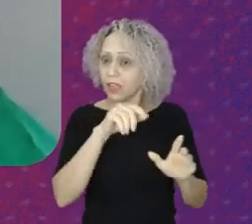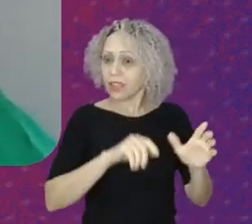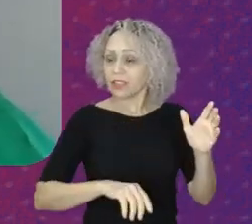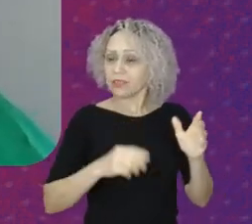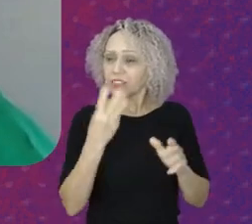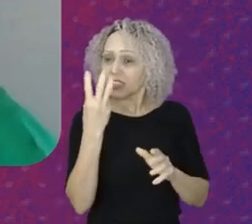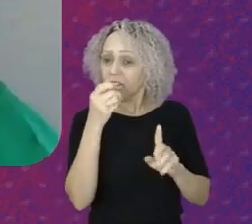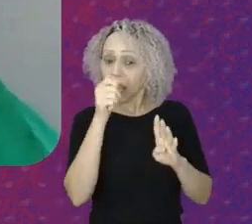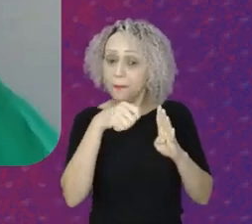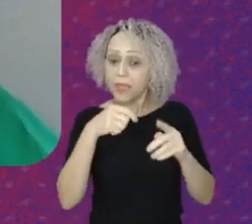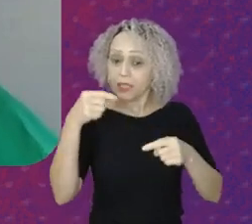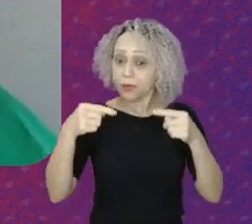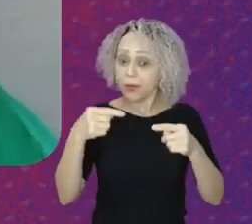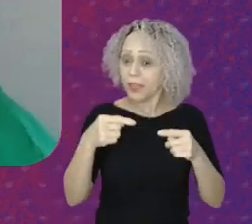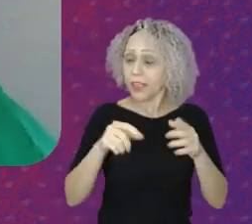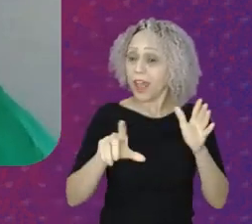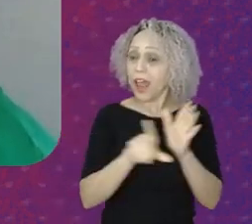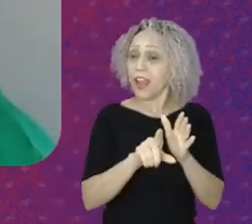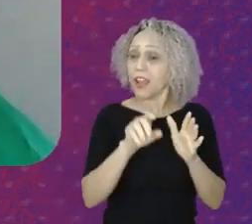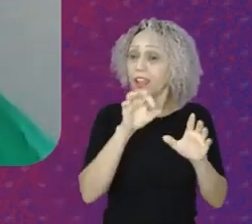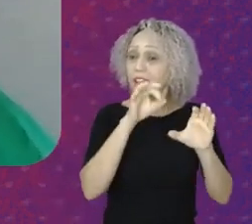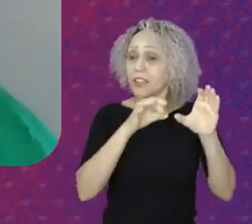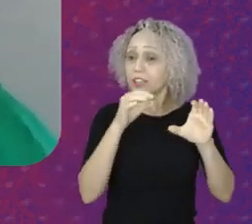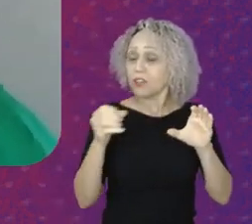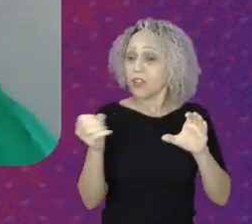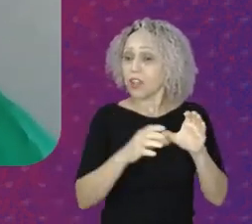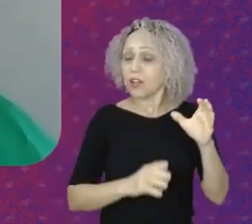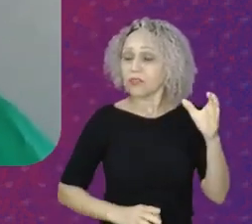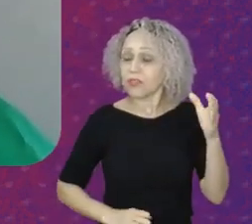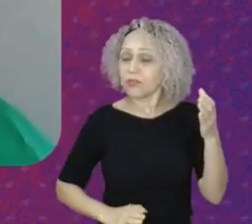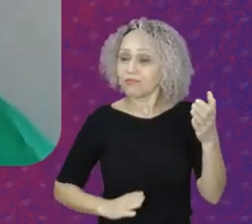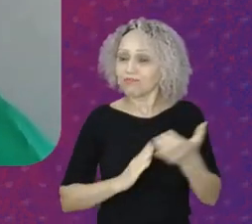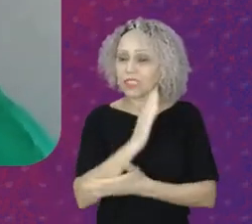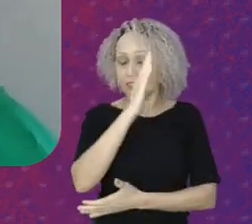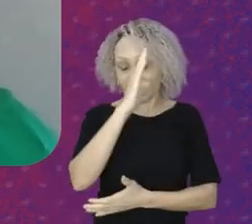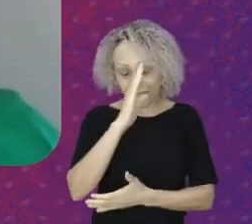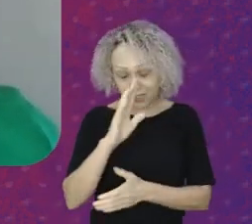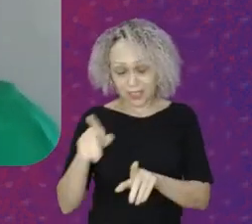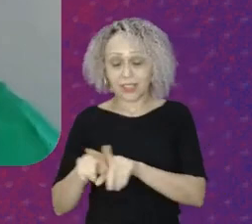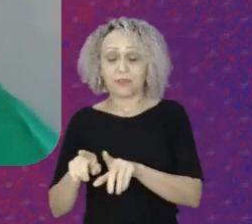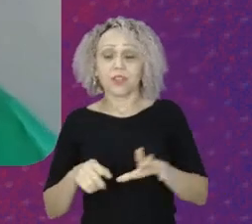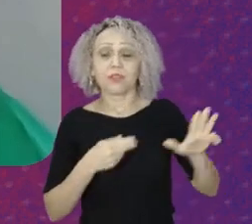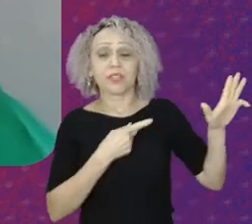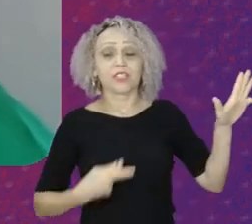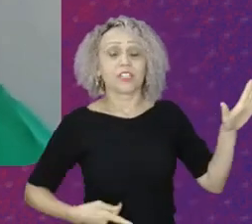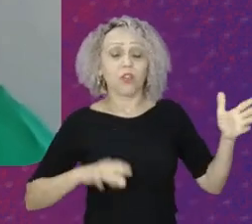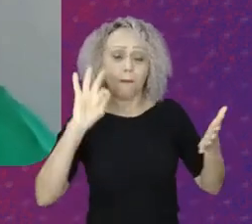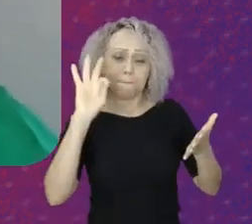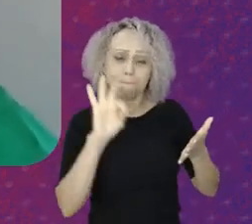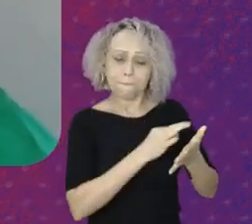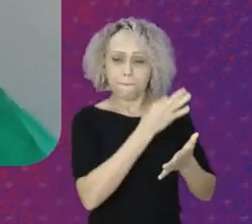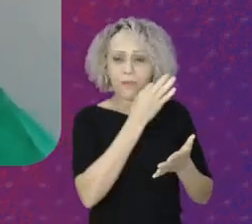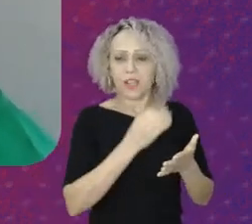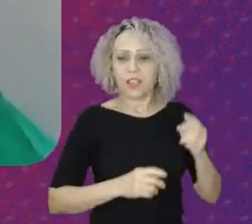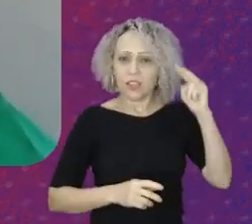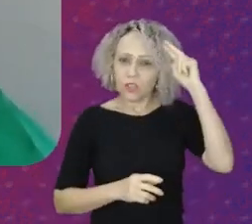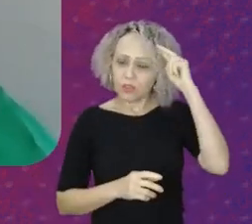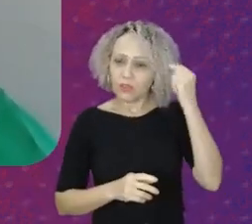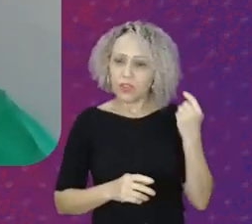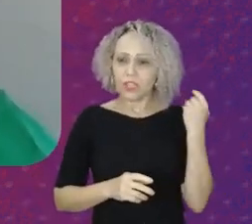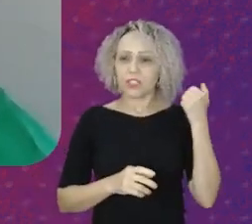meses de discussão. E também foi muito importante o presidente Lula sancionar na última segunda-feira, dia 13,